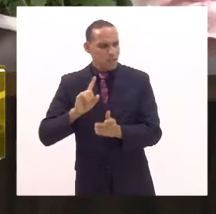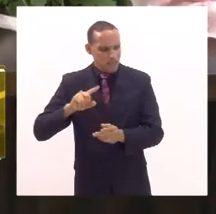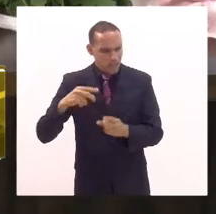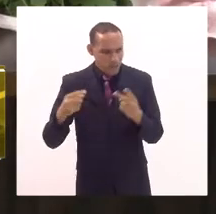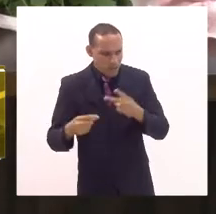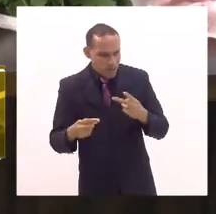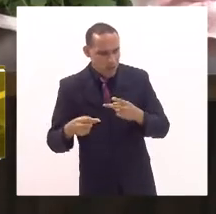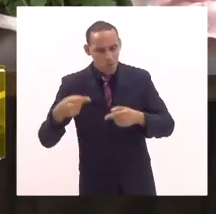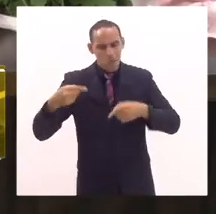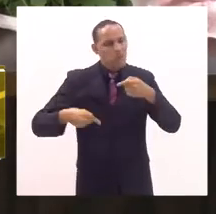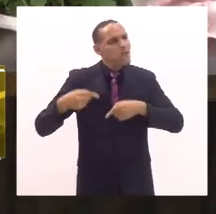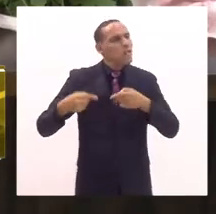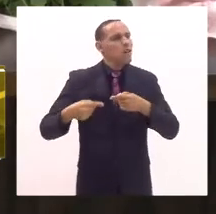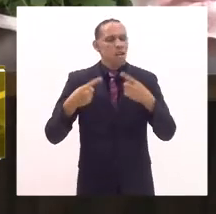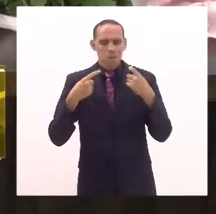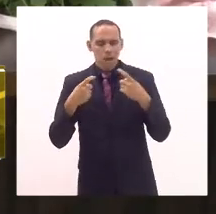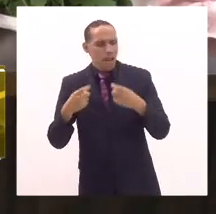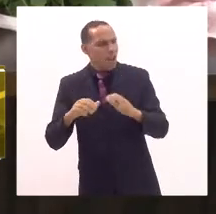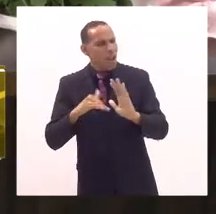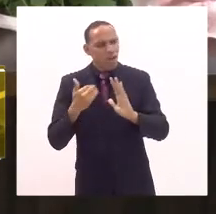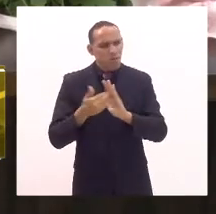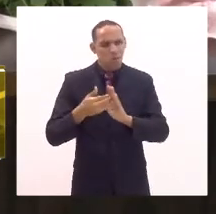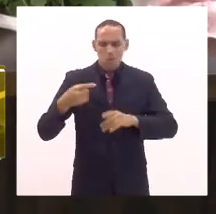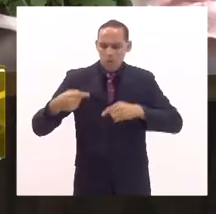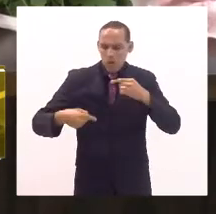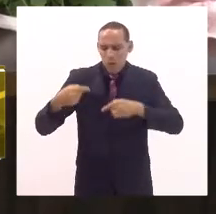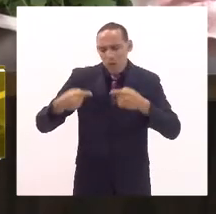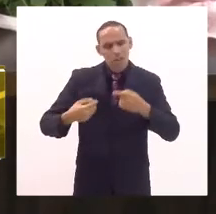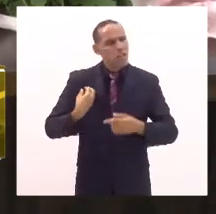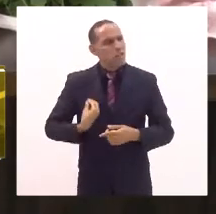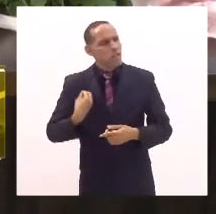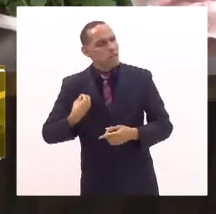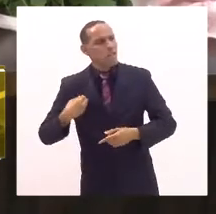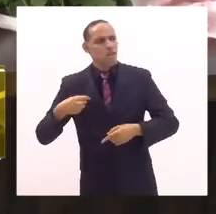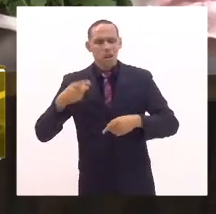estamos vendo, tudo, vidas que se perdem.